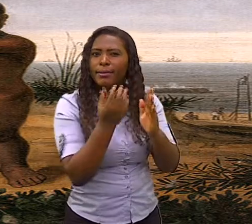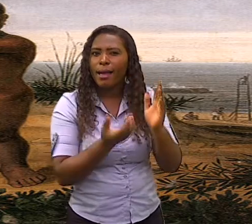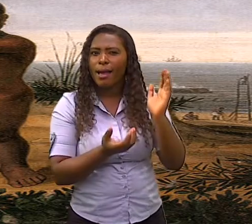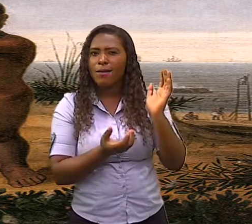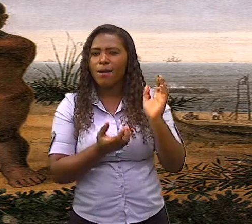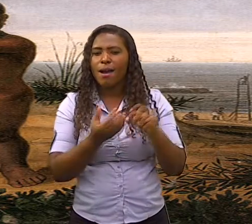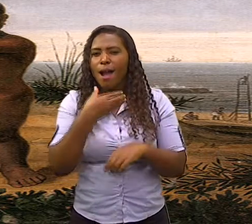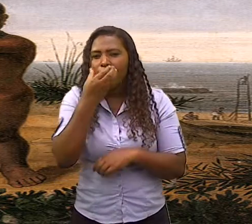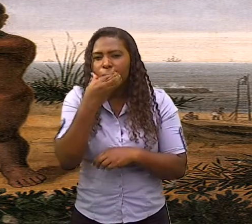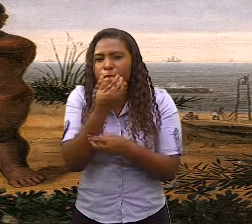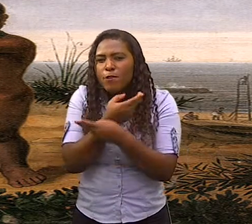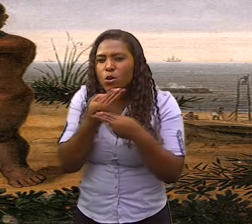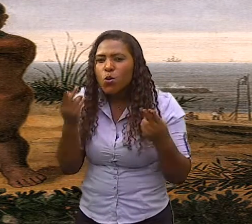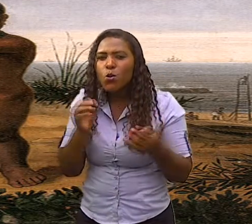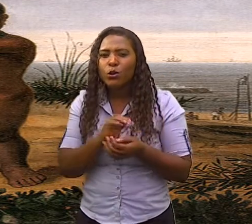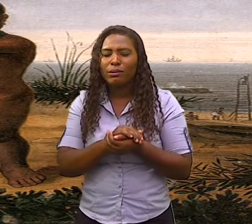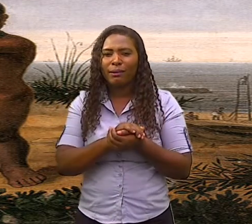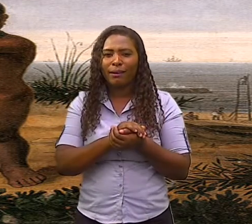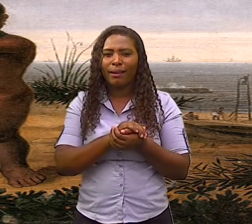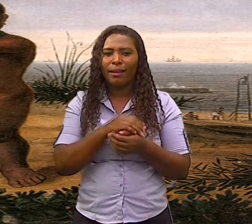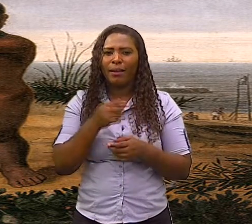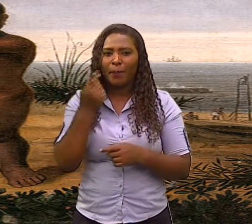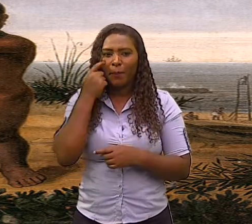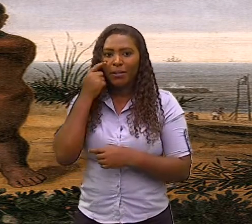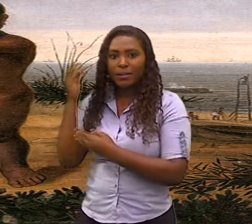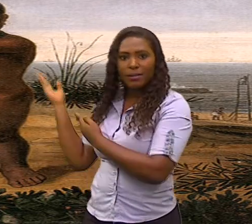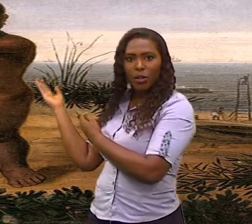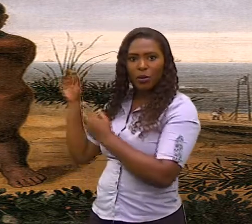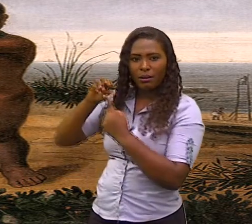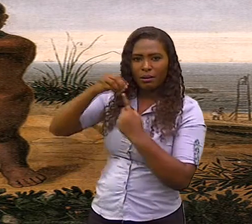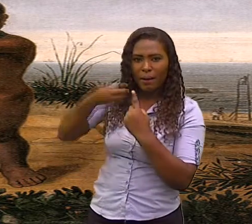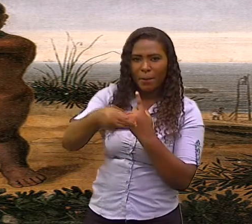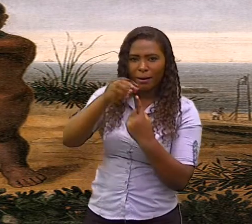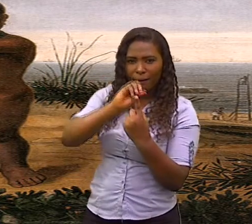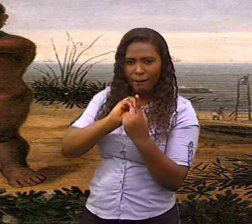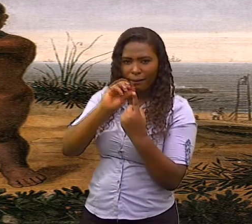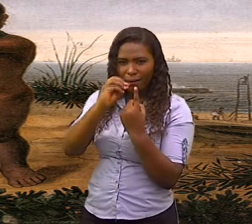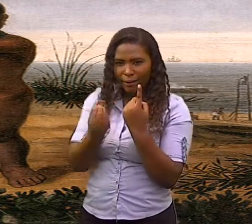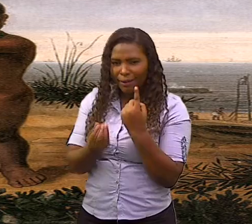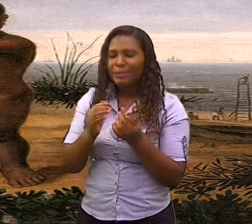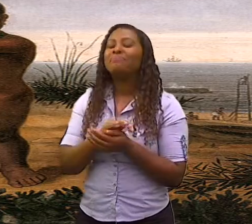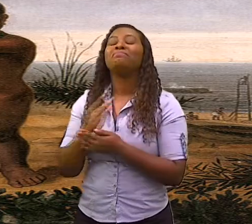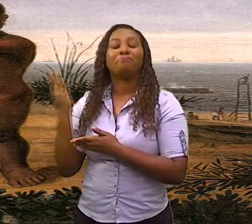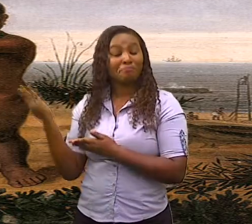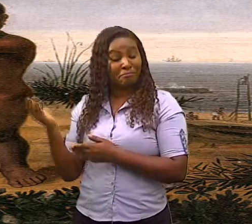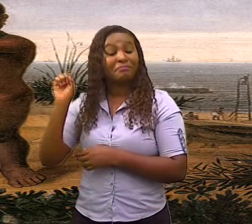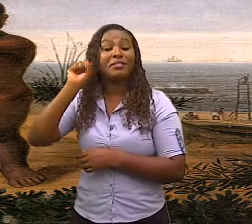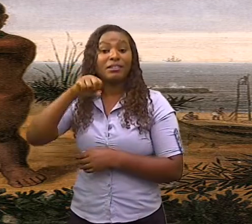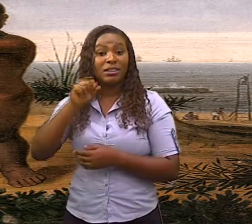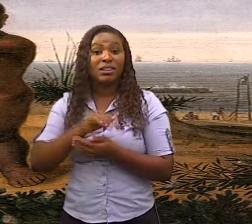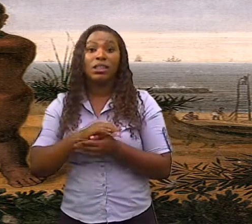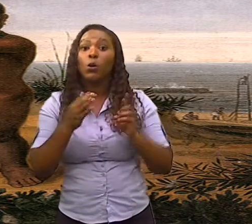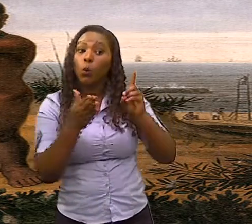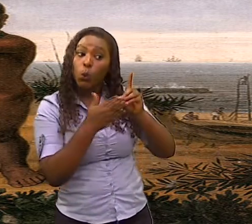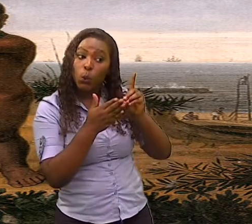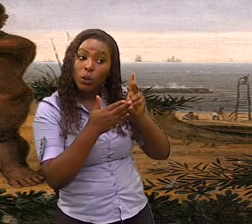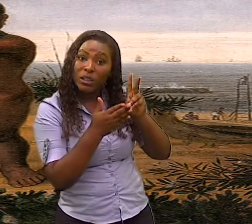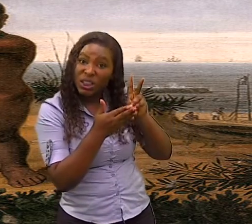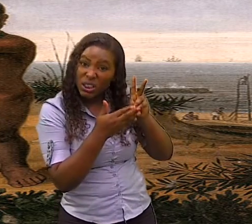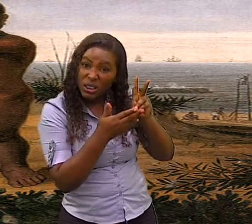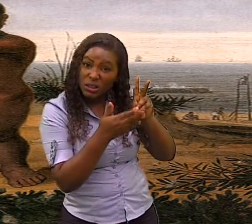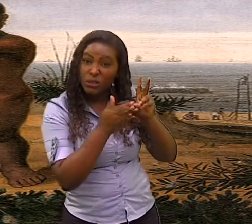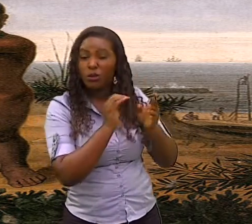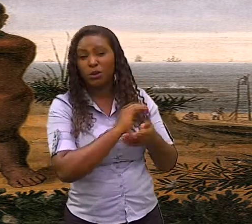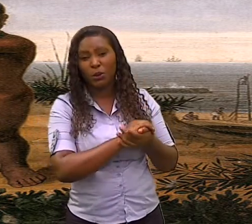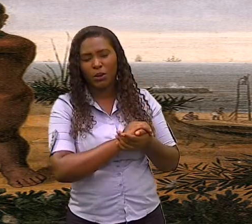do lado, flores, animais, os índios, e o trabalho continuou na Holanda após a sua volta no país natal.